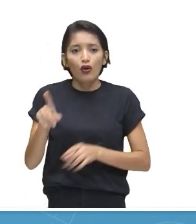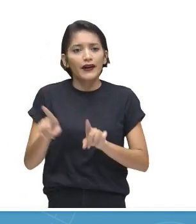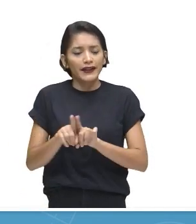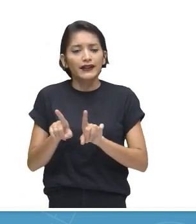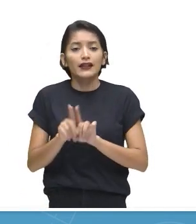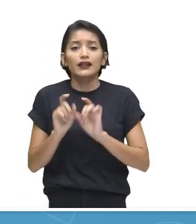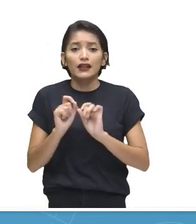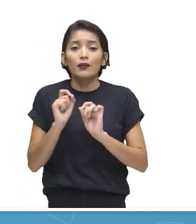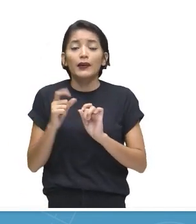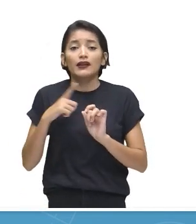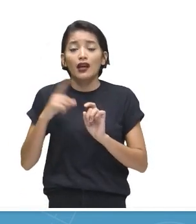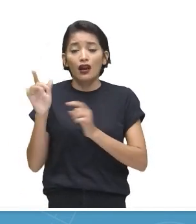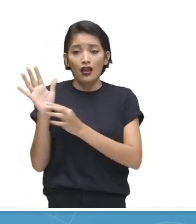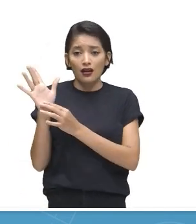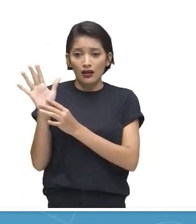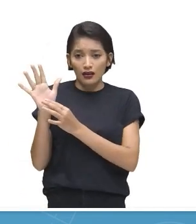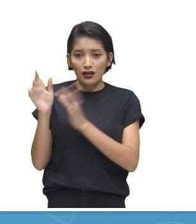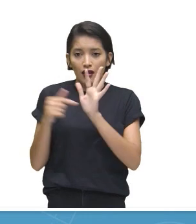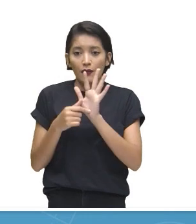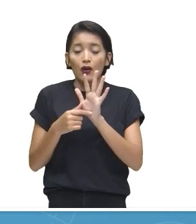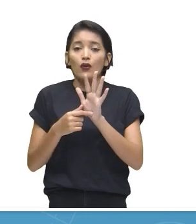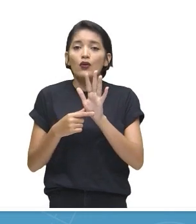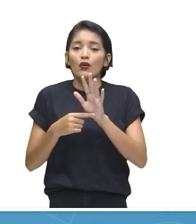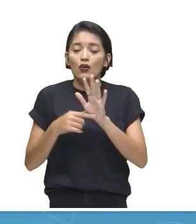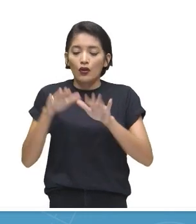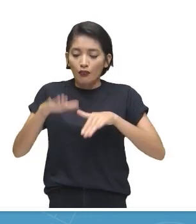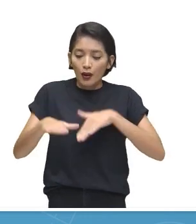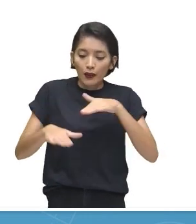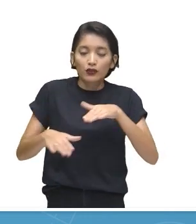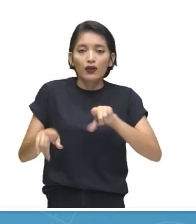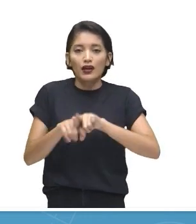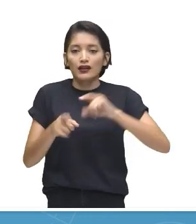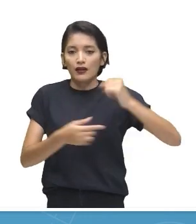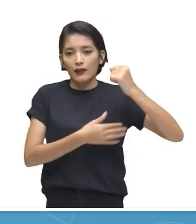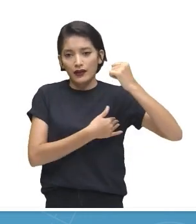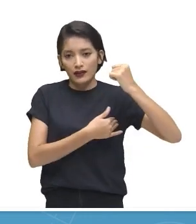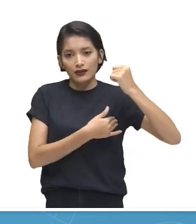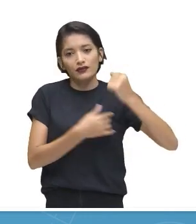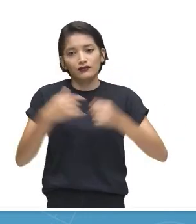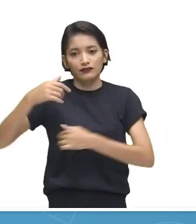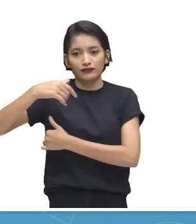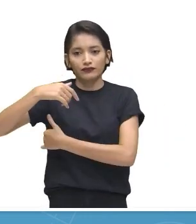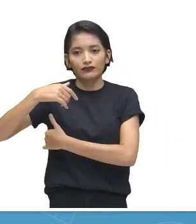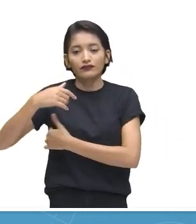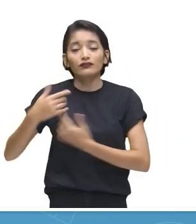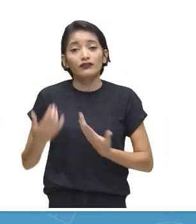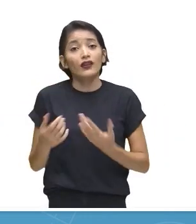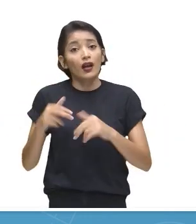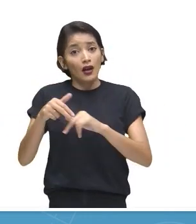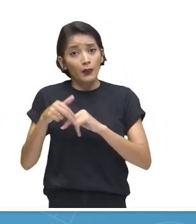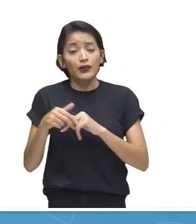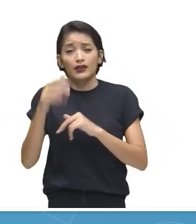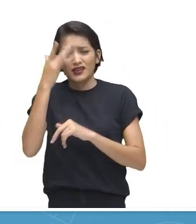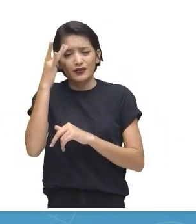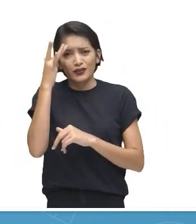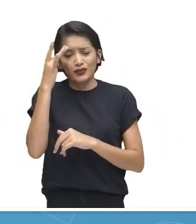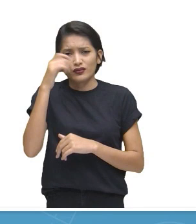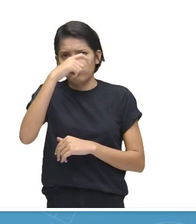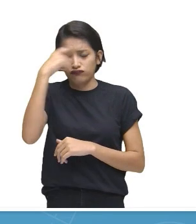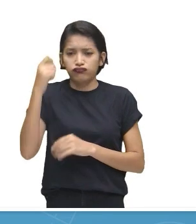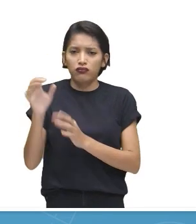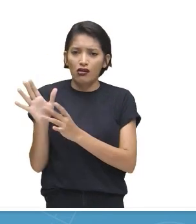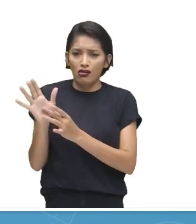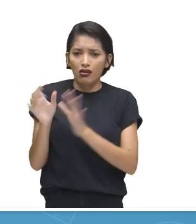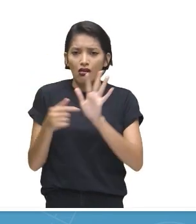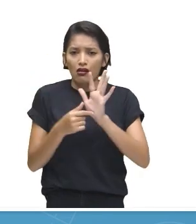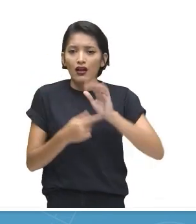abundantes na palma das mãos, dos pés e das axilas, né? Por isso que é muito comum as pessoas suarem pelas mãos, né, pelos pés e aqui na